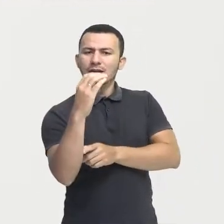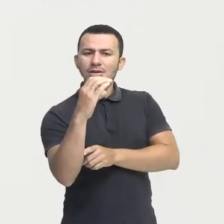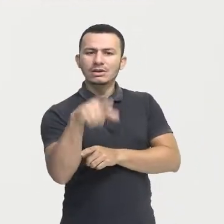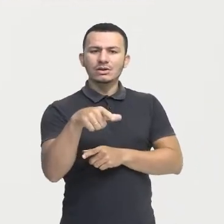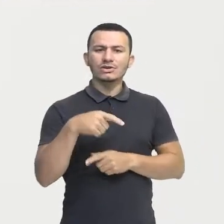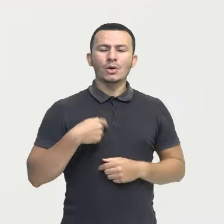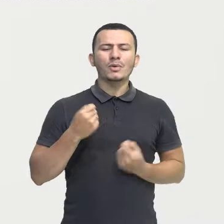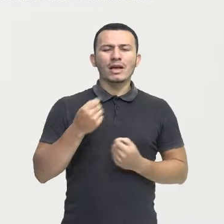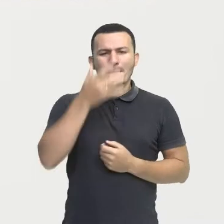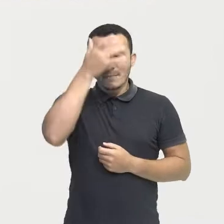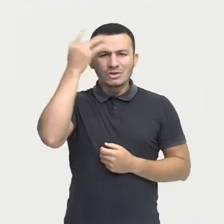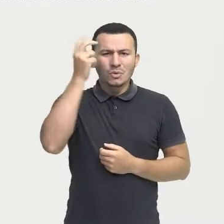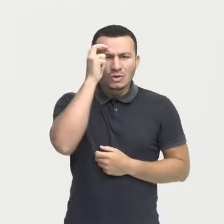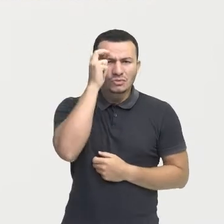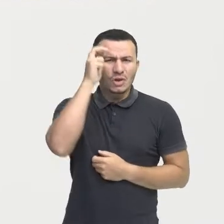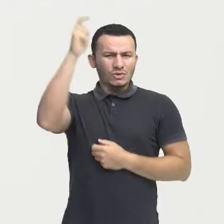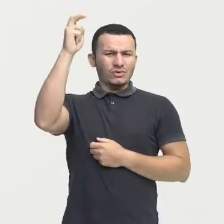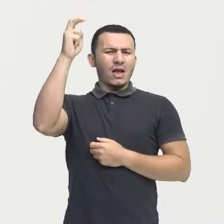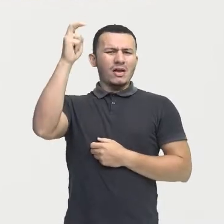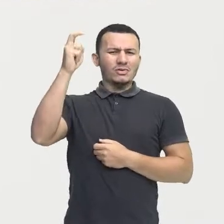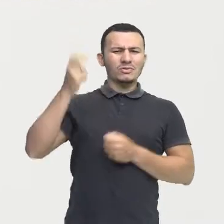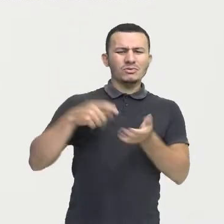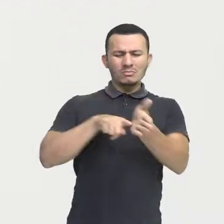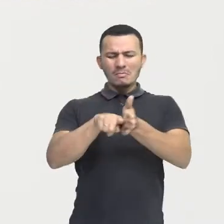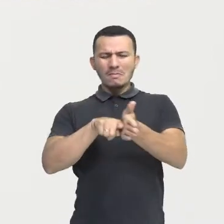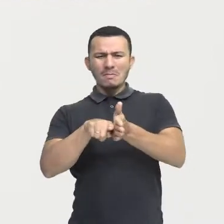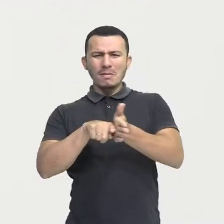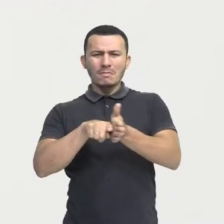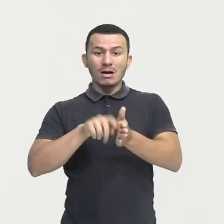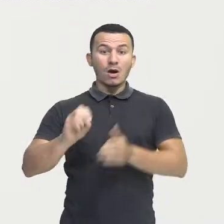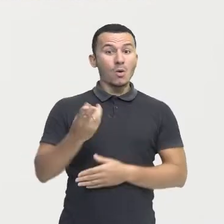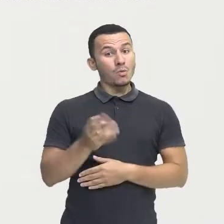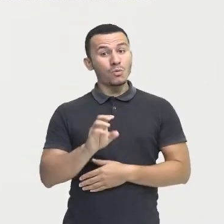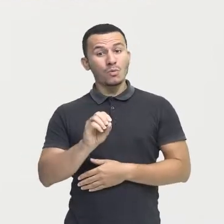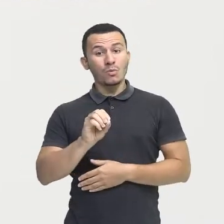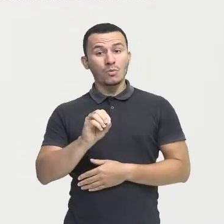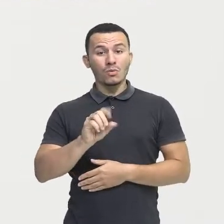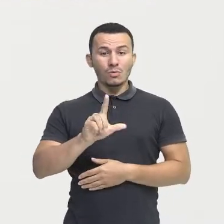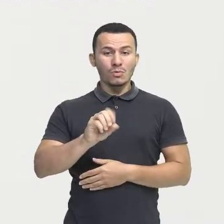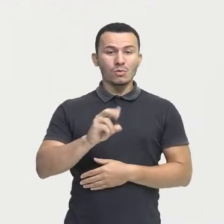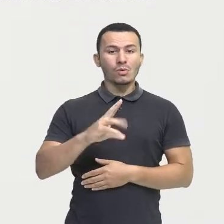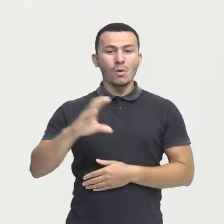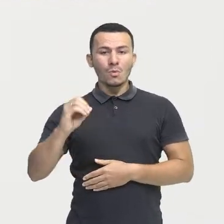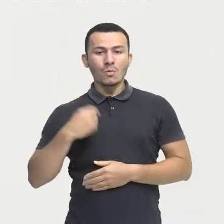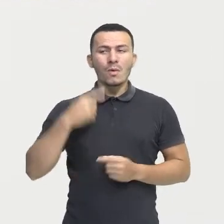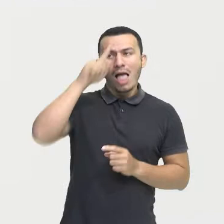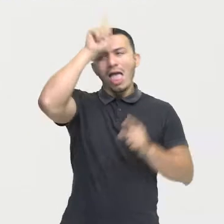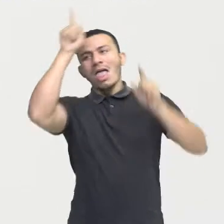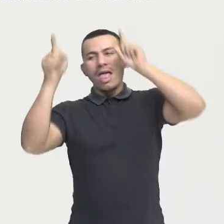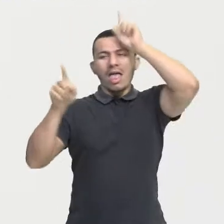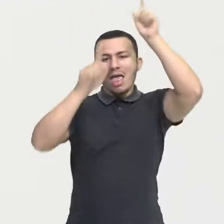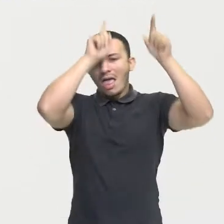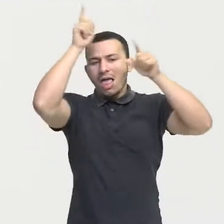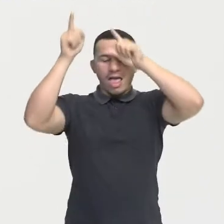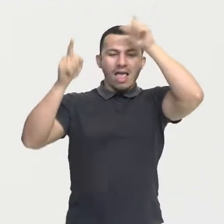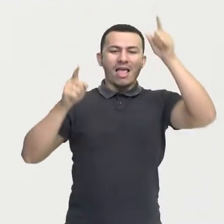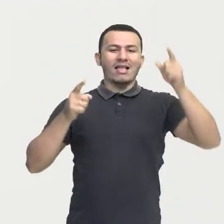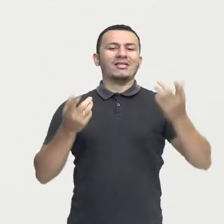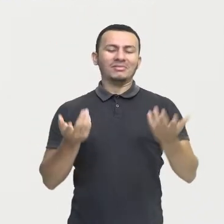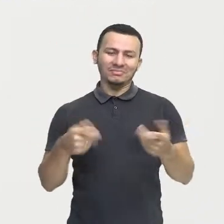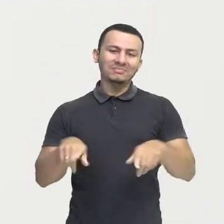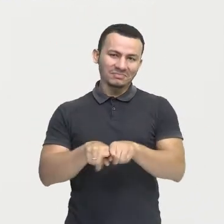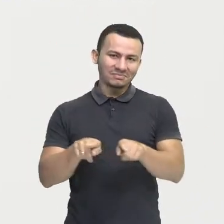num gênio, né? Um cara que é gênio, é um cientista, ou um louco, né? Que fica inventando coisas fantásticas,